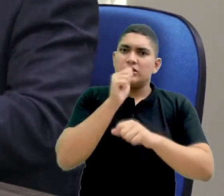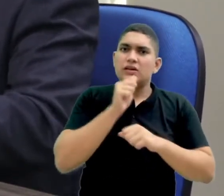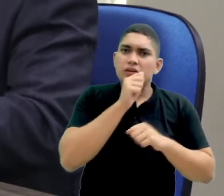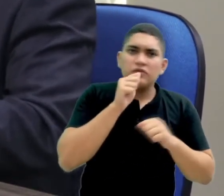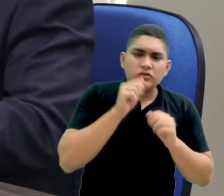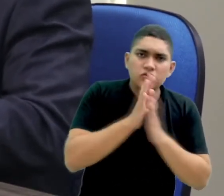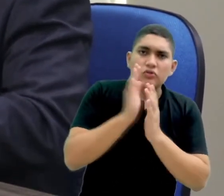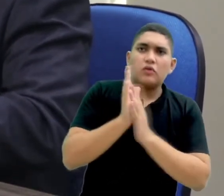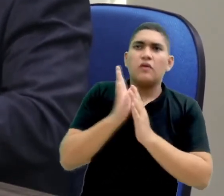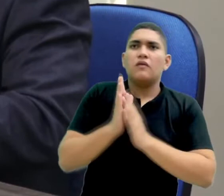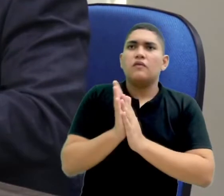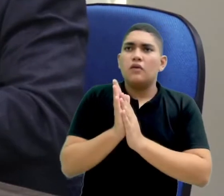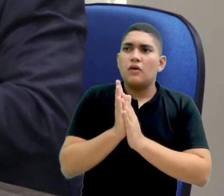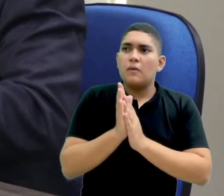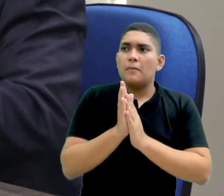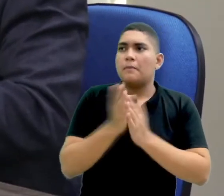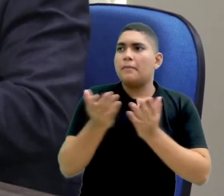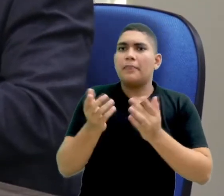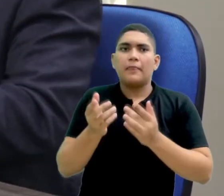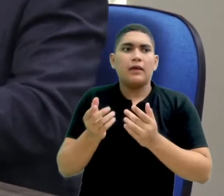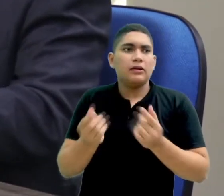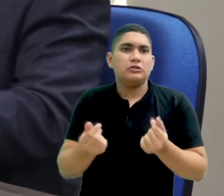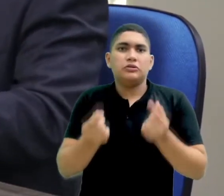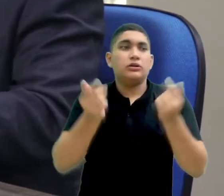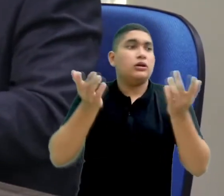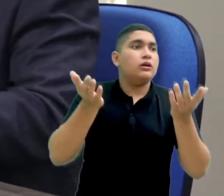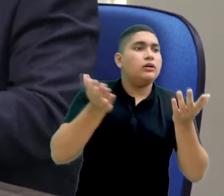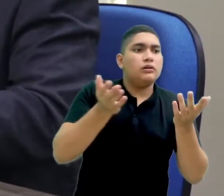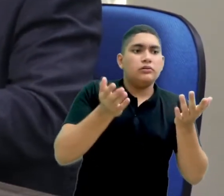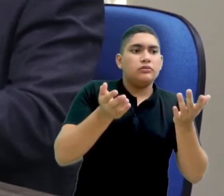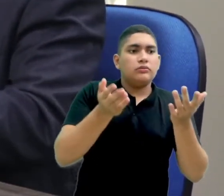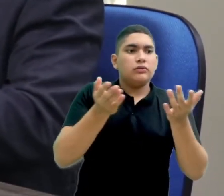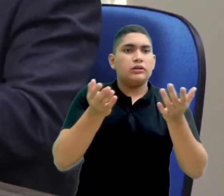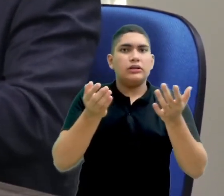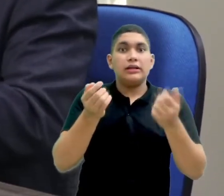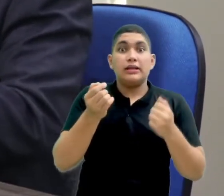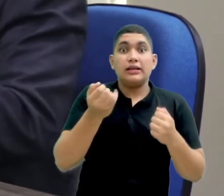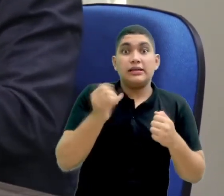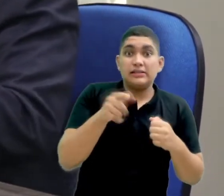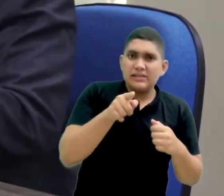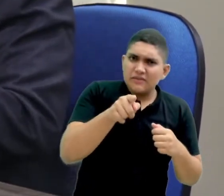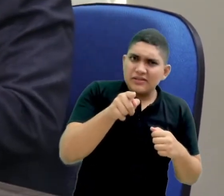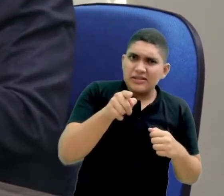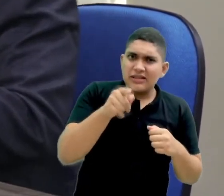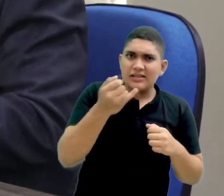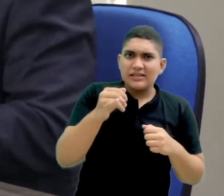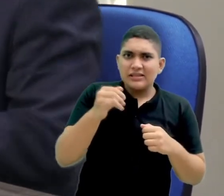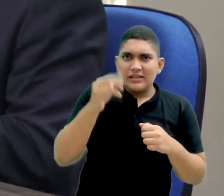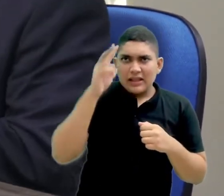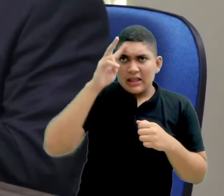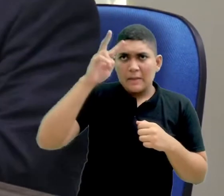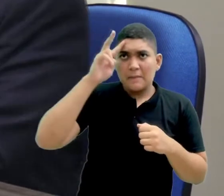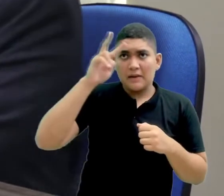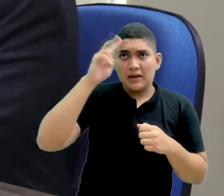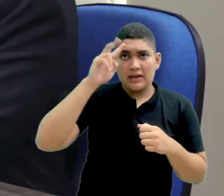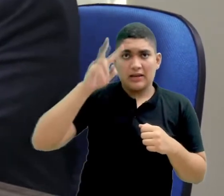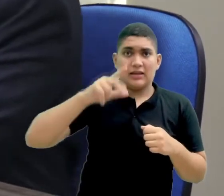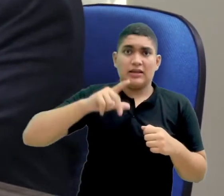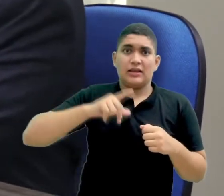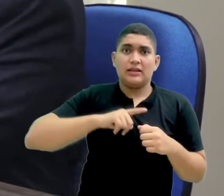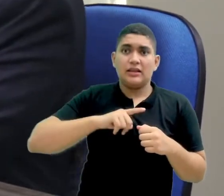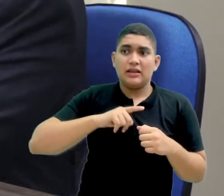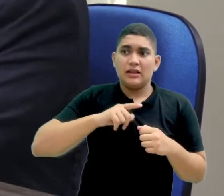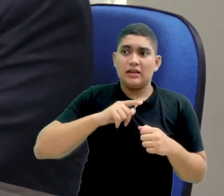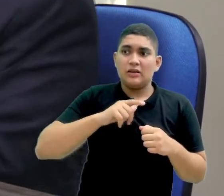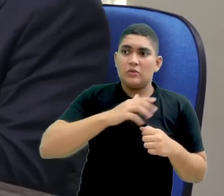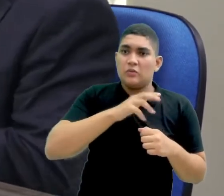oferta, né, física, material, e você se lembrar que o seu irmão tem alguma coisa contra você, deixe diante do altar a